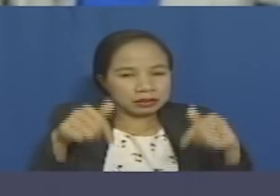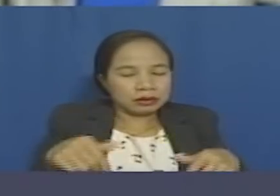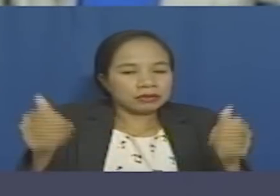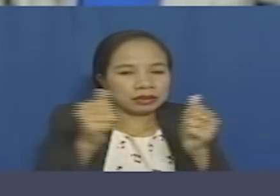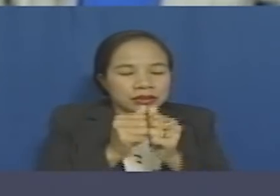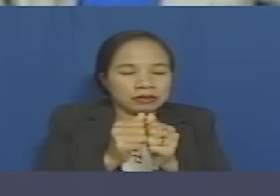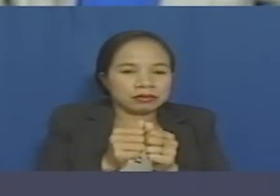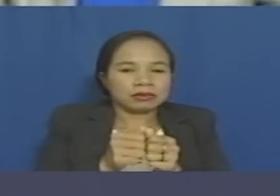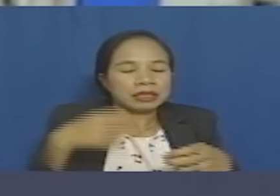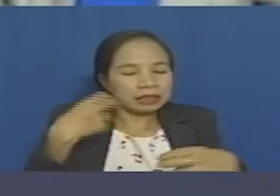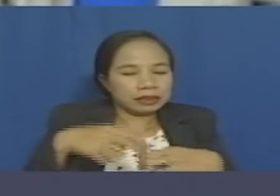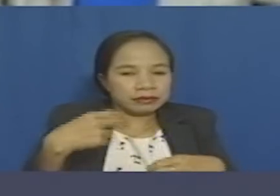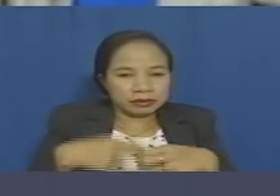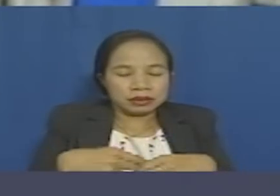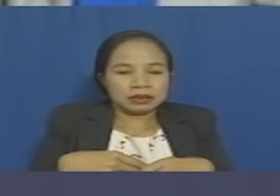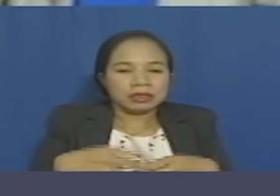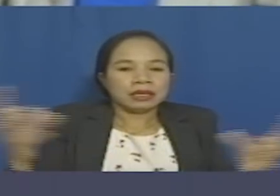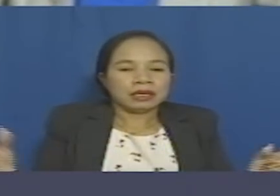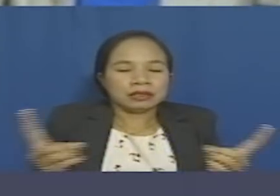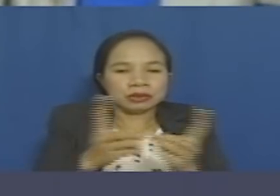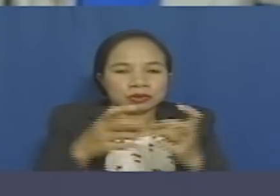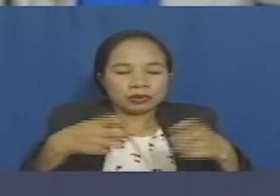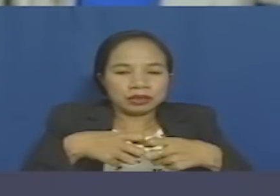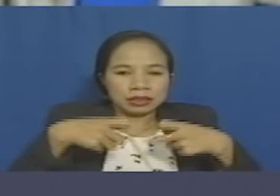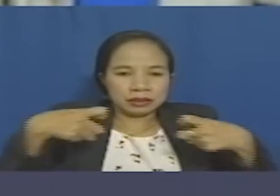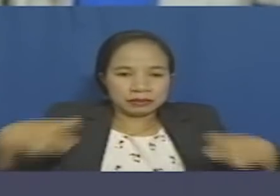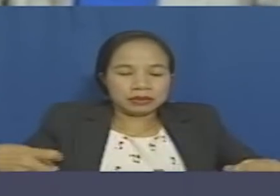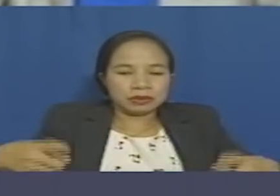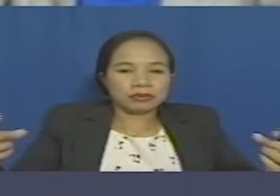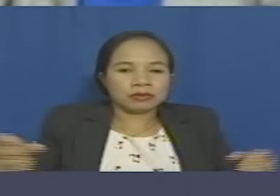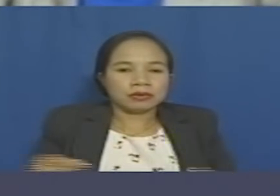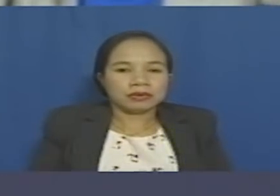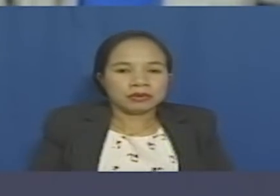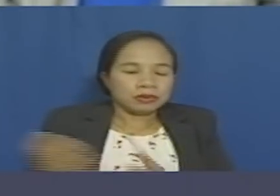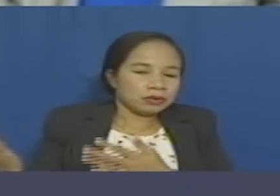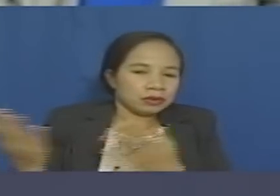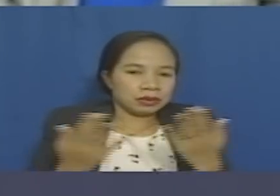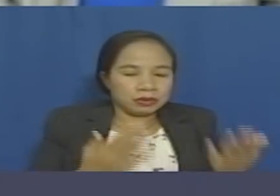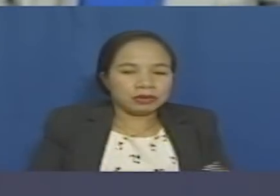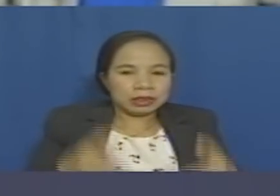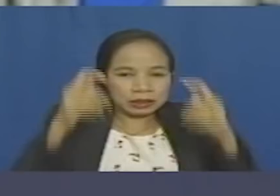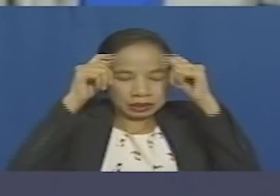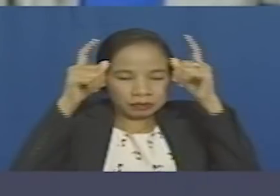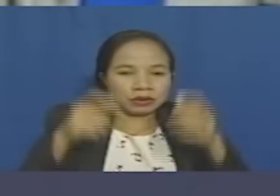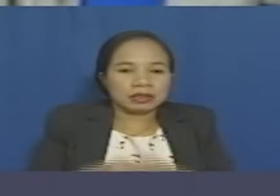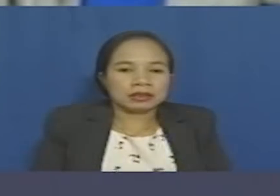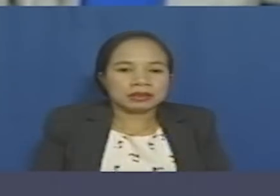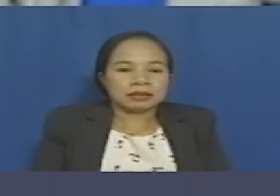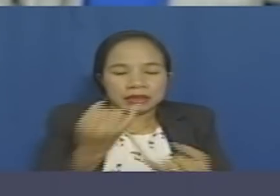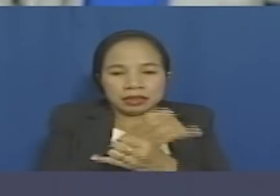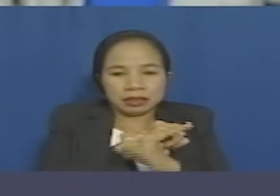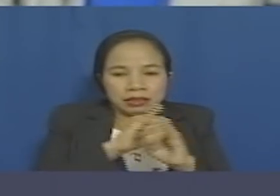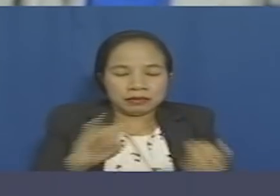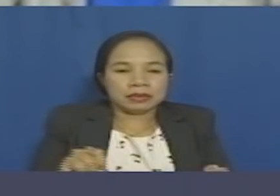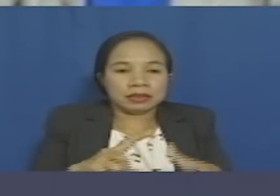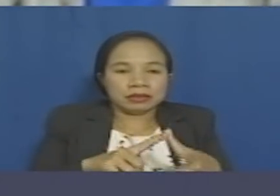hamoan ia risku ne laran hasoro inimigo hori lori Timor Leste mai independente. Mas